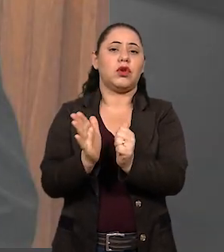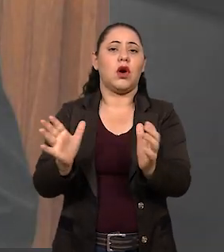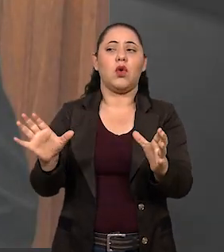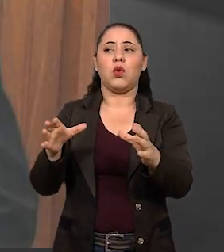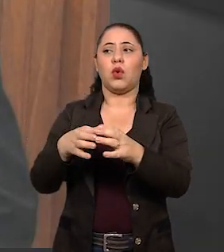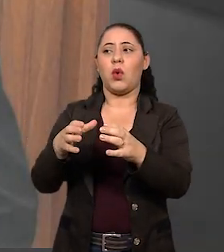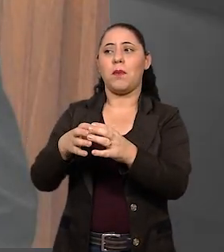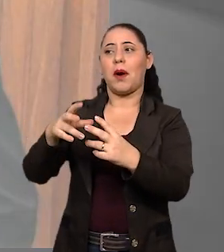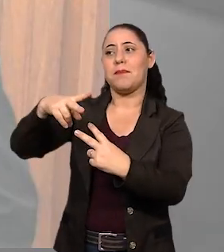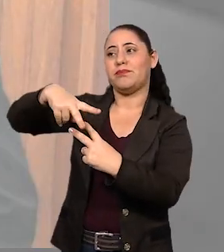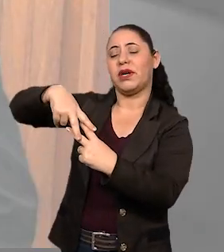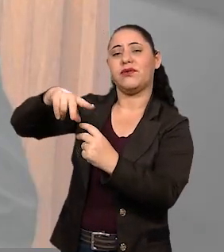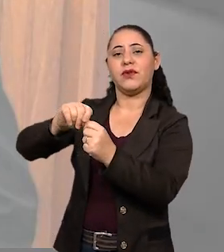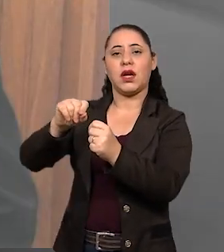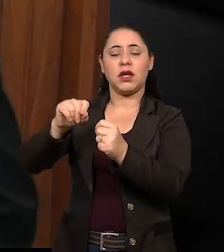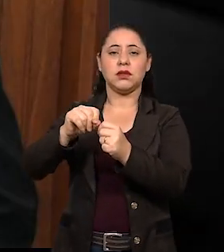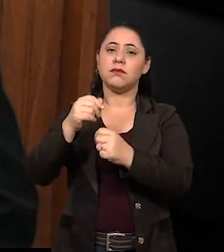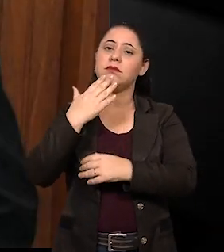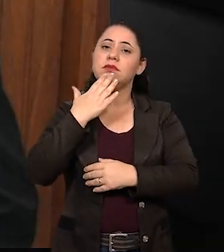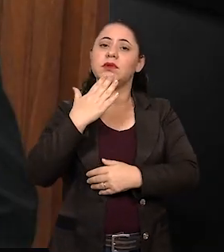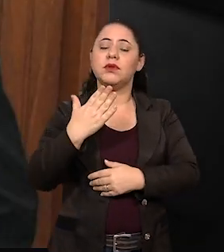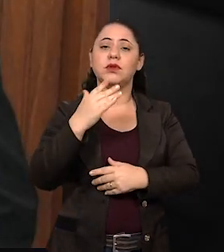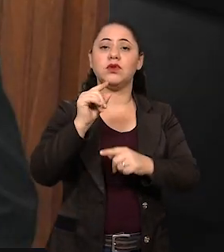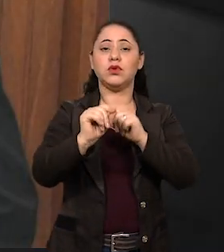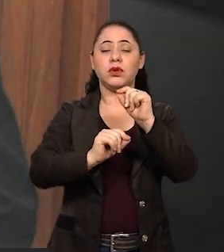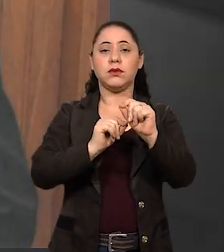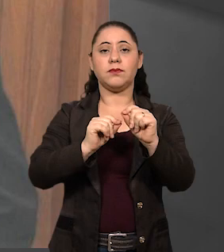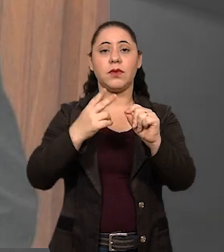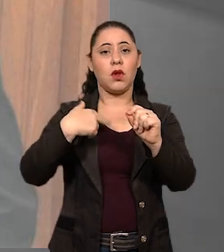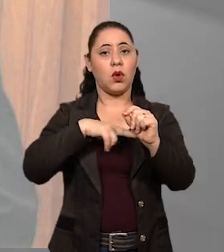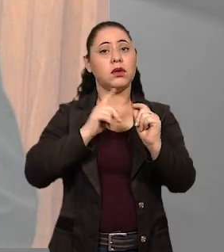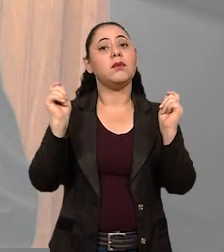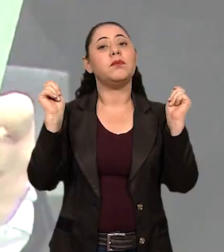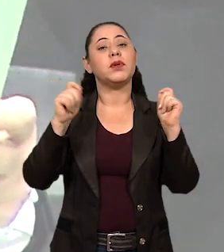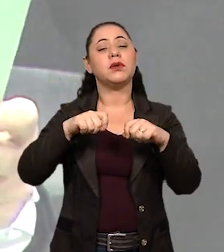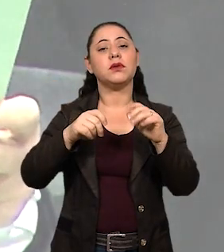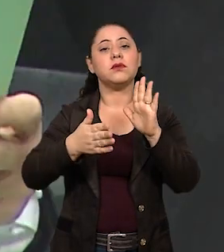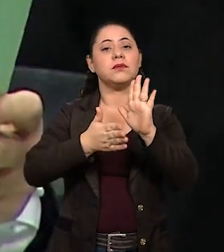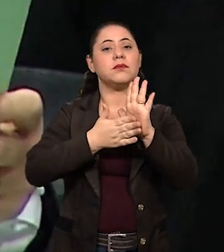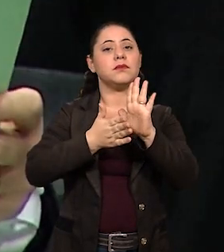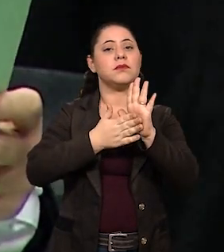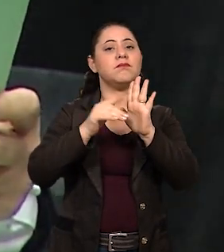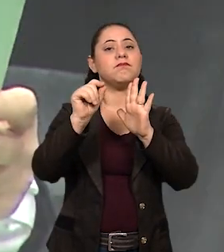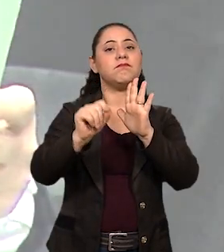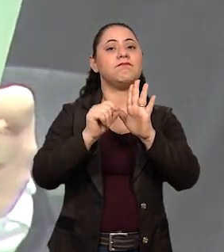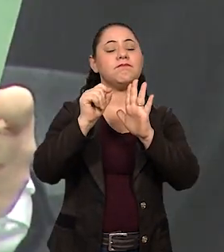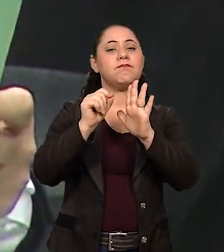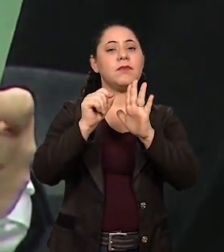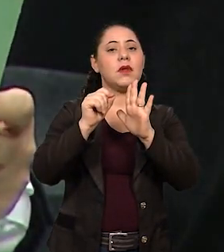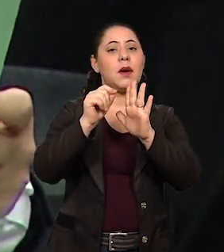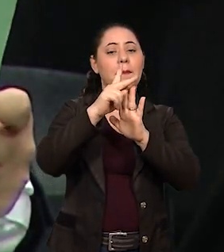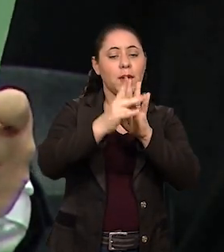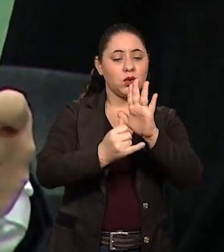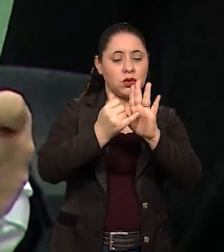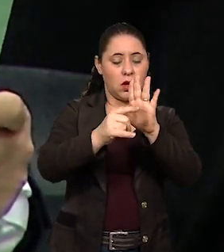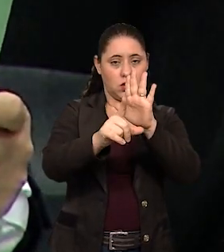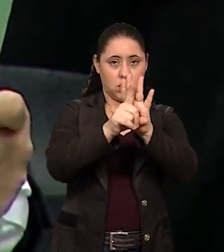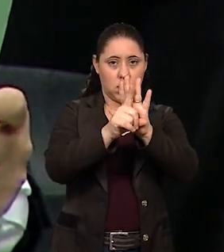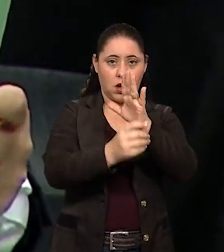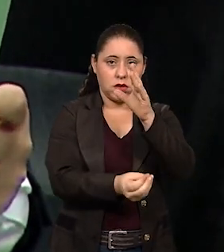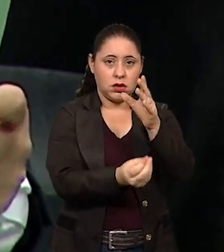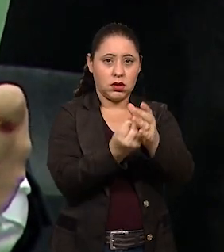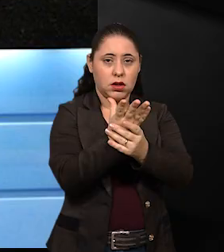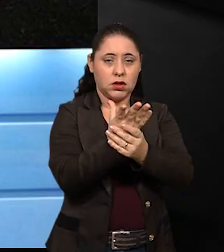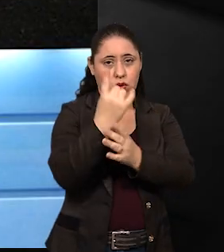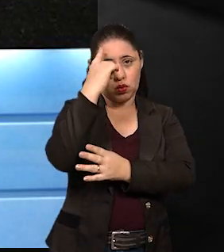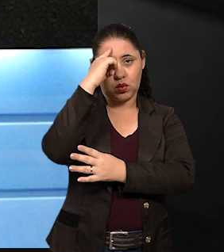com a Ordem Demolei, me fizeram a solicitação para que eu pudesse propor, através de projeto de lei,